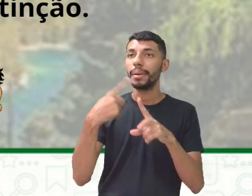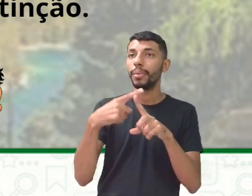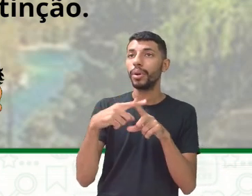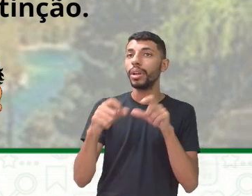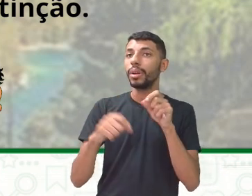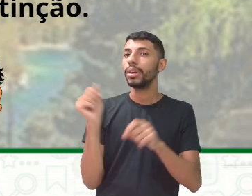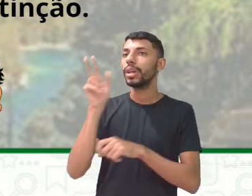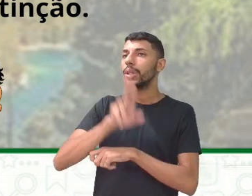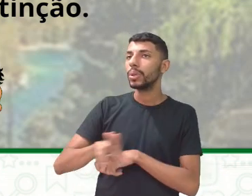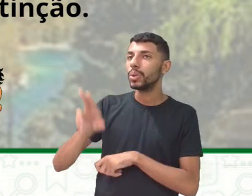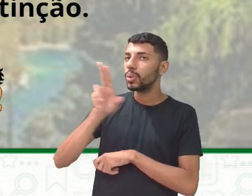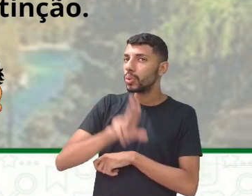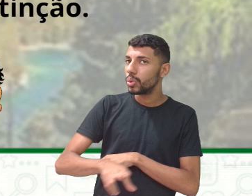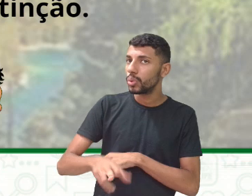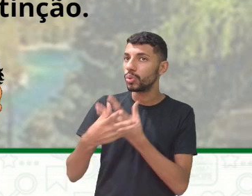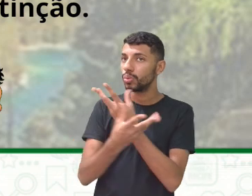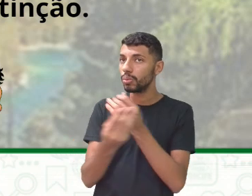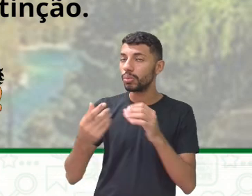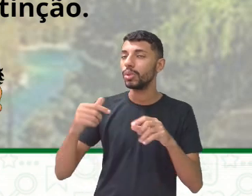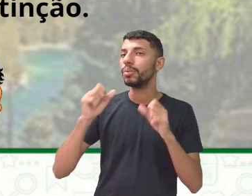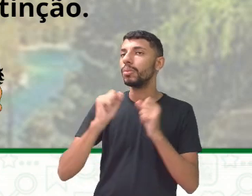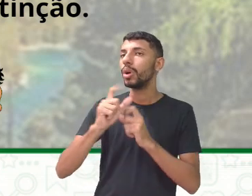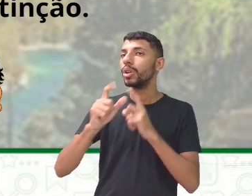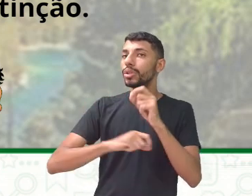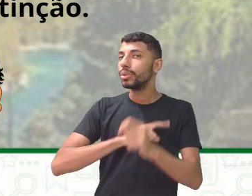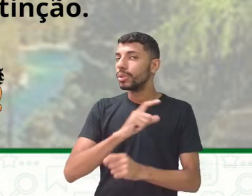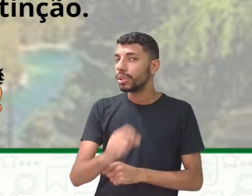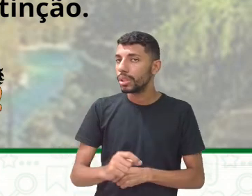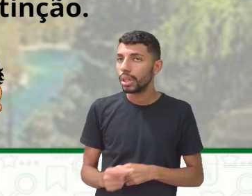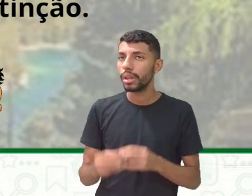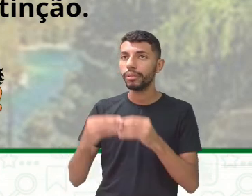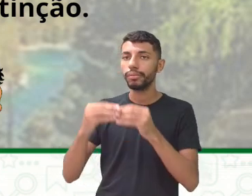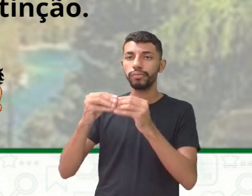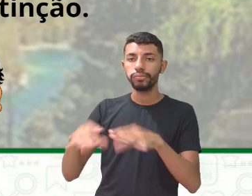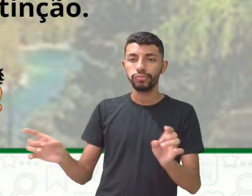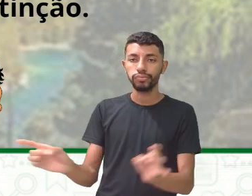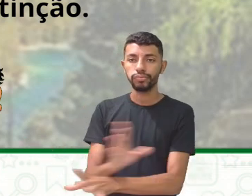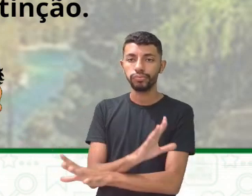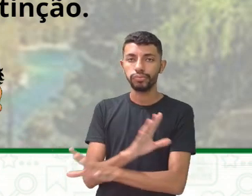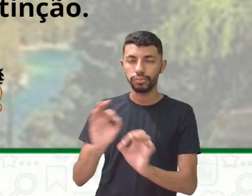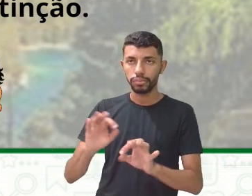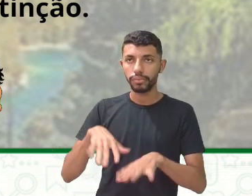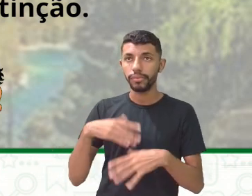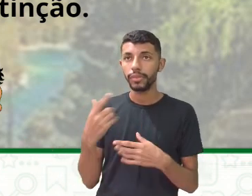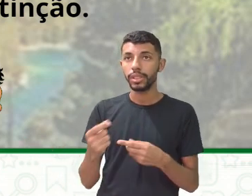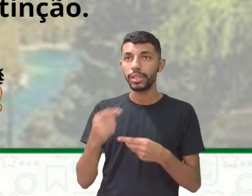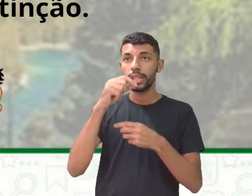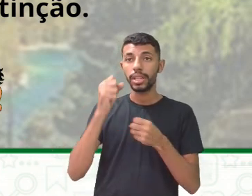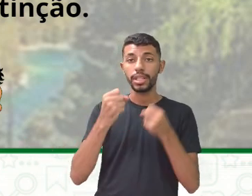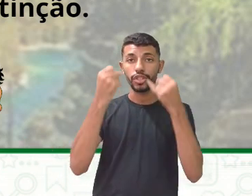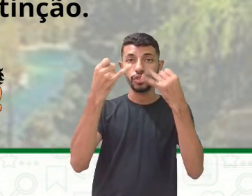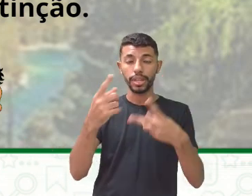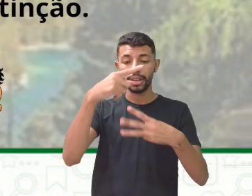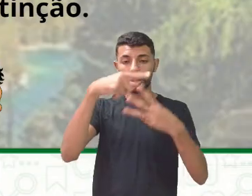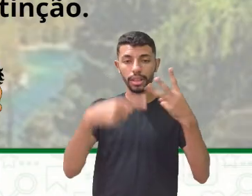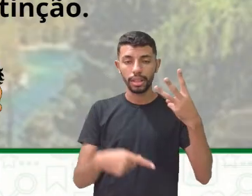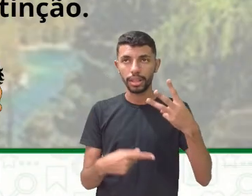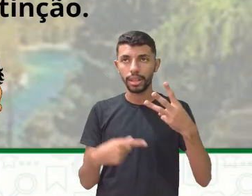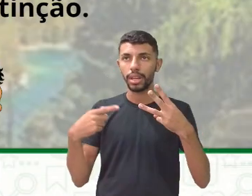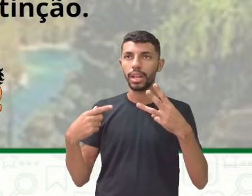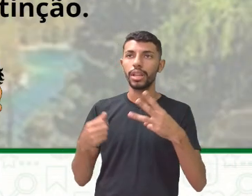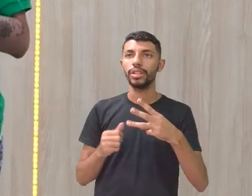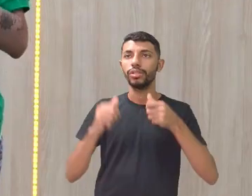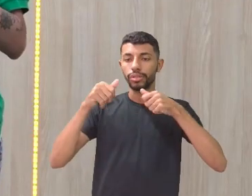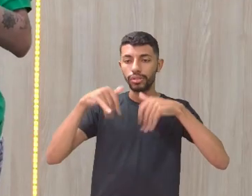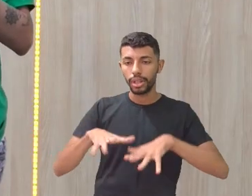uso predatório de tais recursos pode levá-lo à extinção. Cite 3 desses recursos, né,